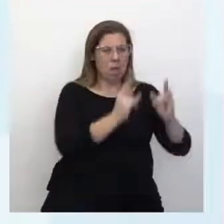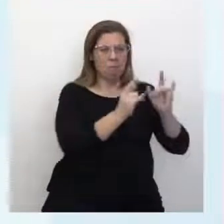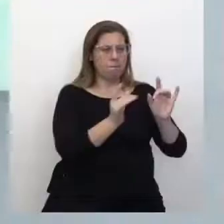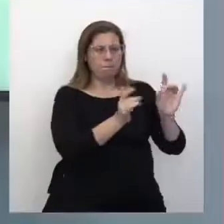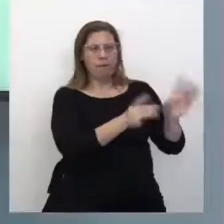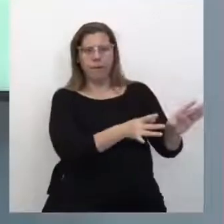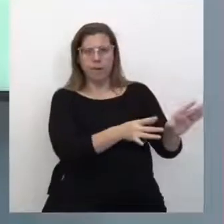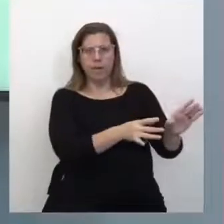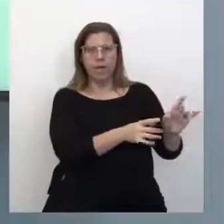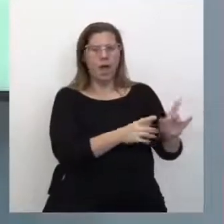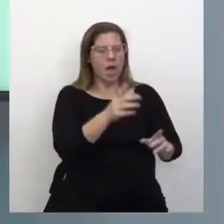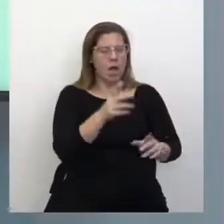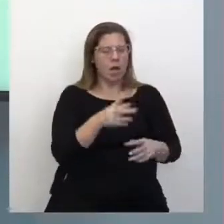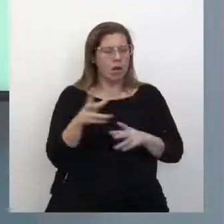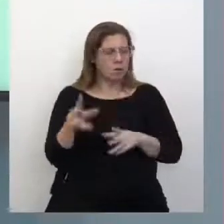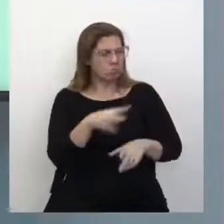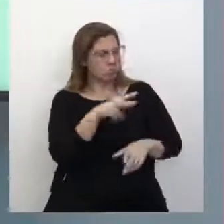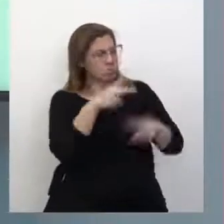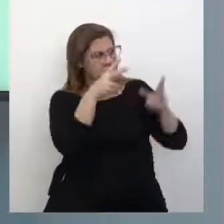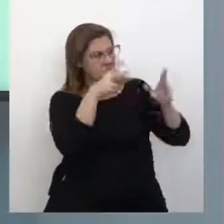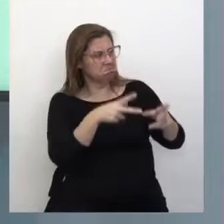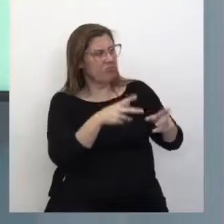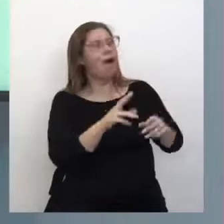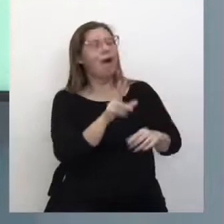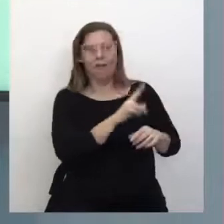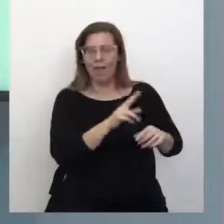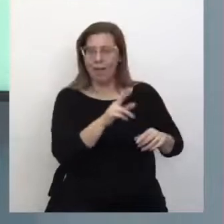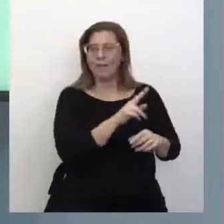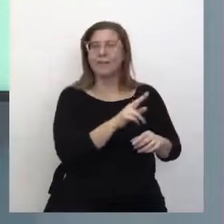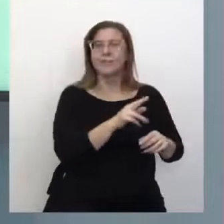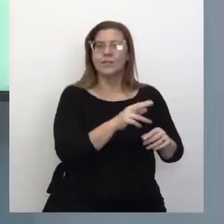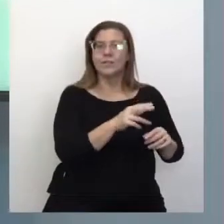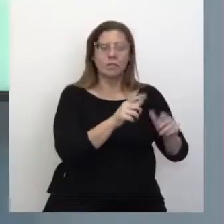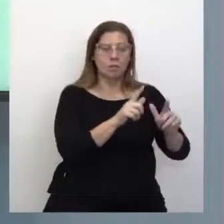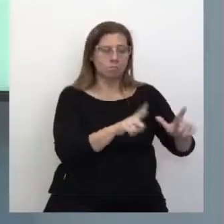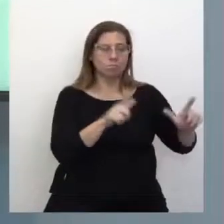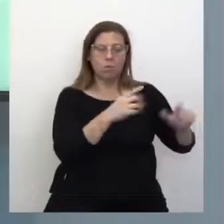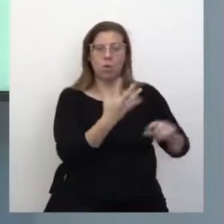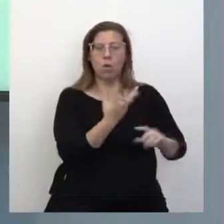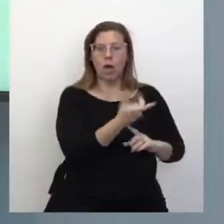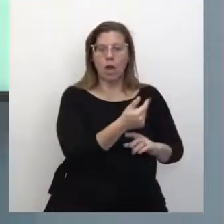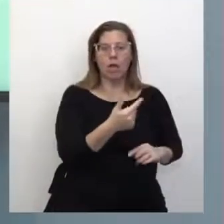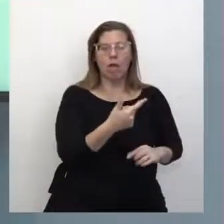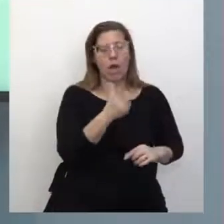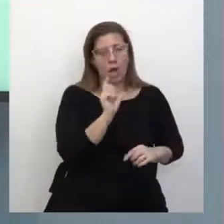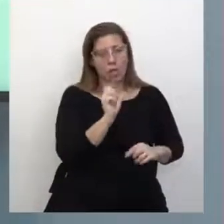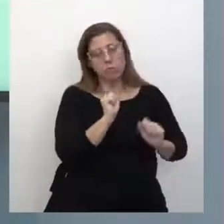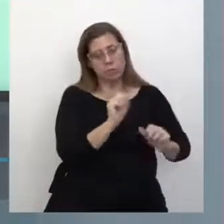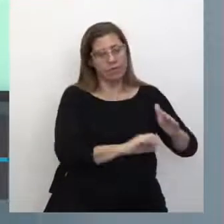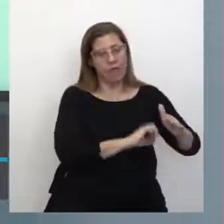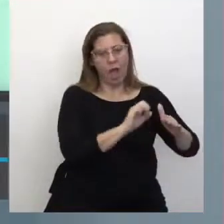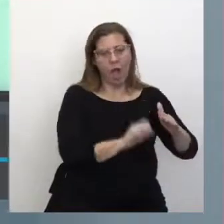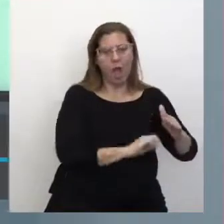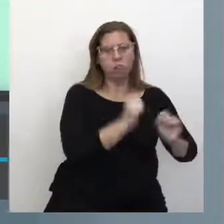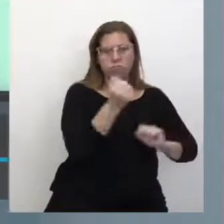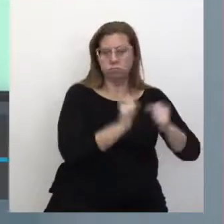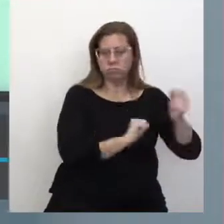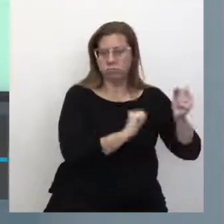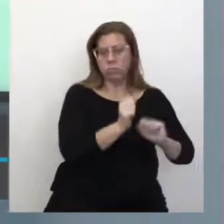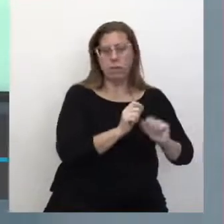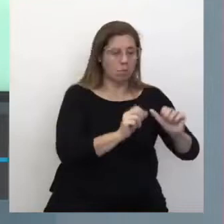que depois o pessoal faz uma intervenção, né, esse prédio, que antigamente poderia ser uma fábrica, alguma outra coisa,